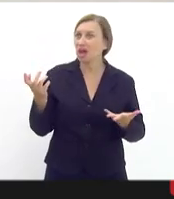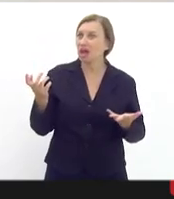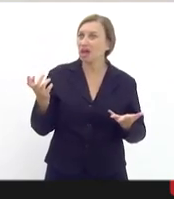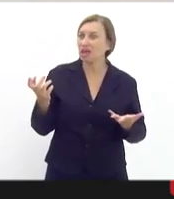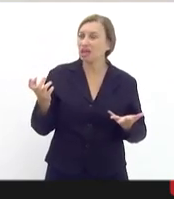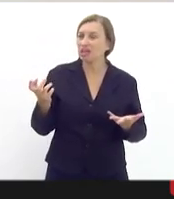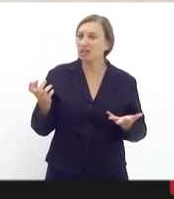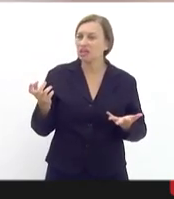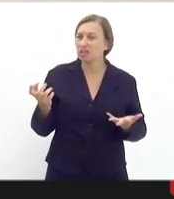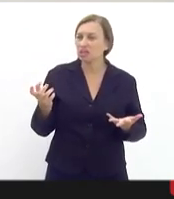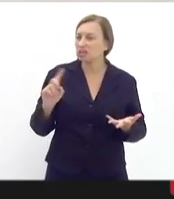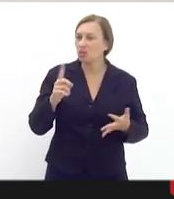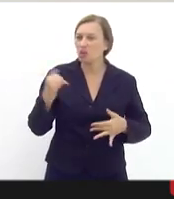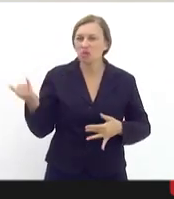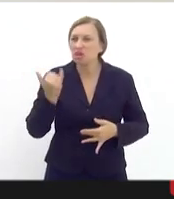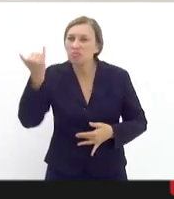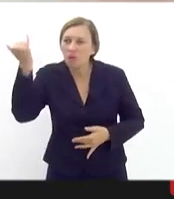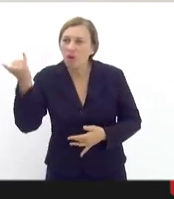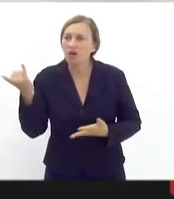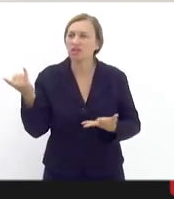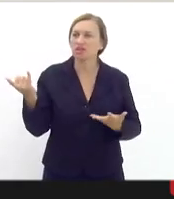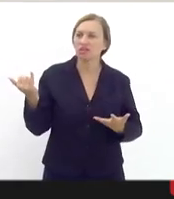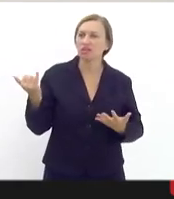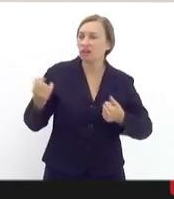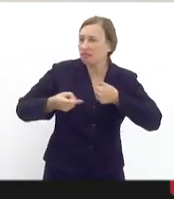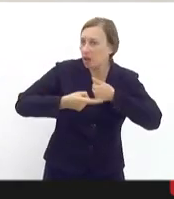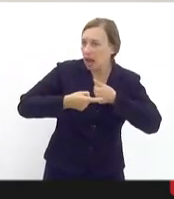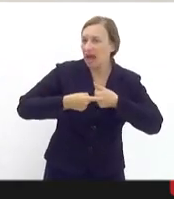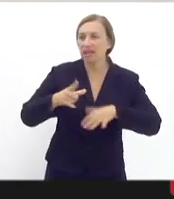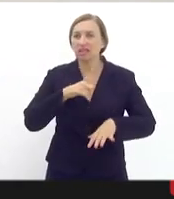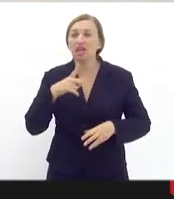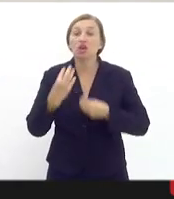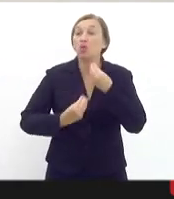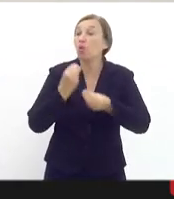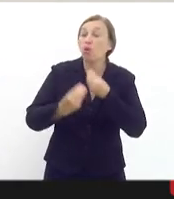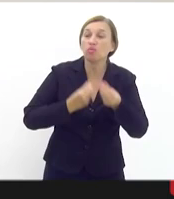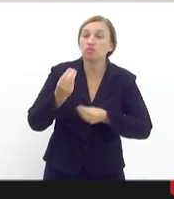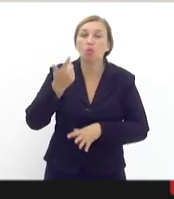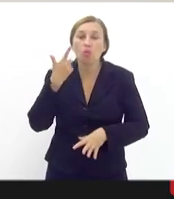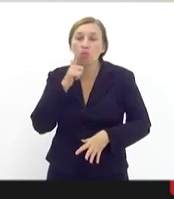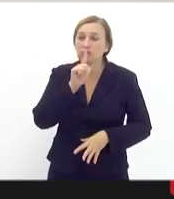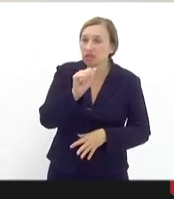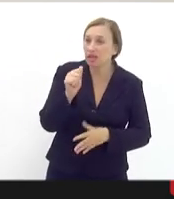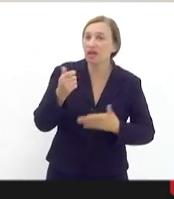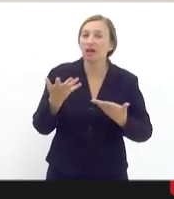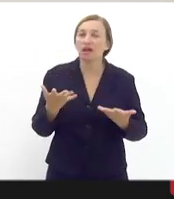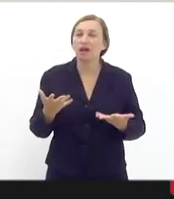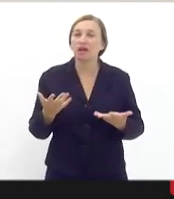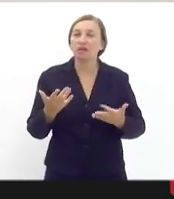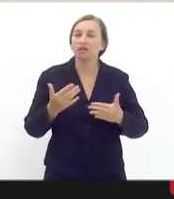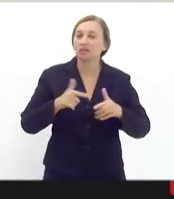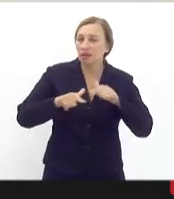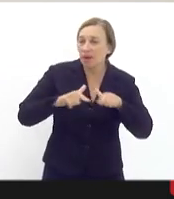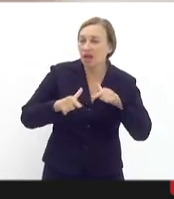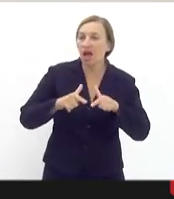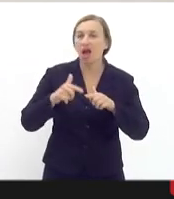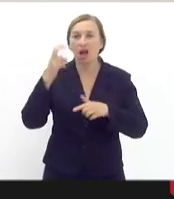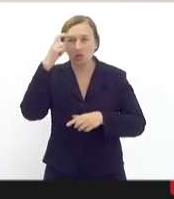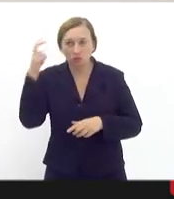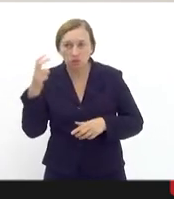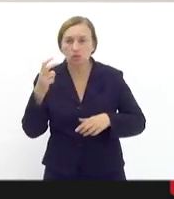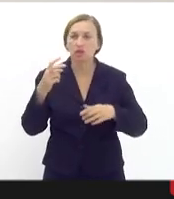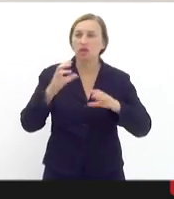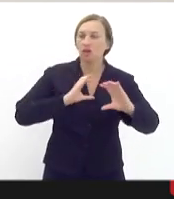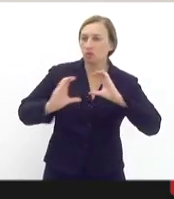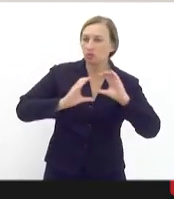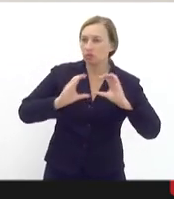isso não é o que importa, né, de você ter os likes, e como que você consegue trabalhar a cultura, a comunicação, entre